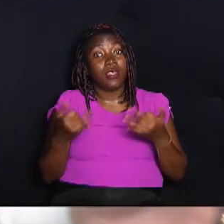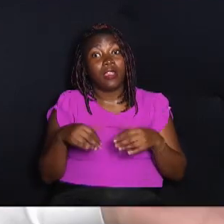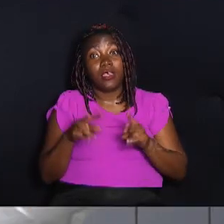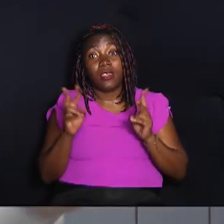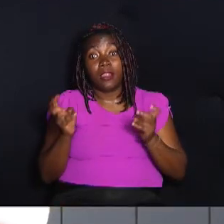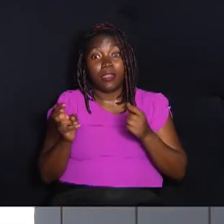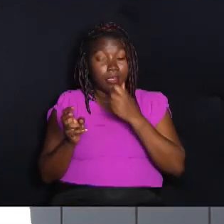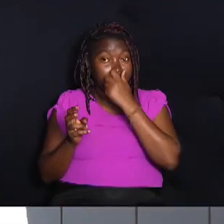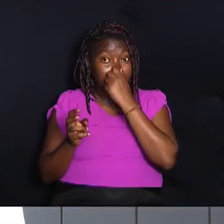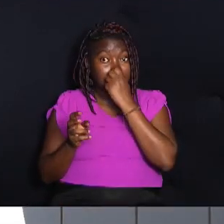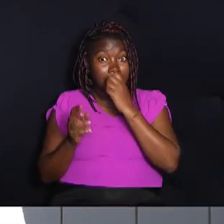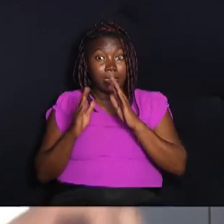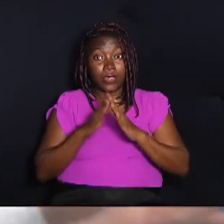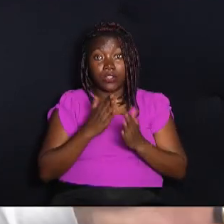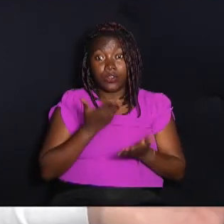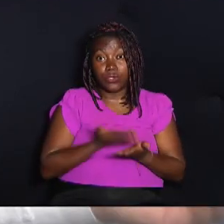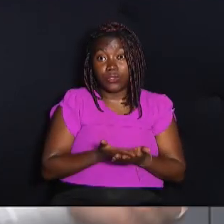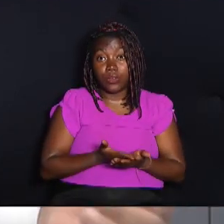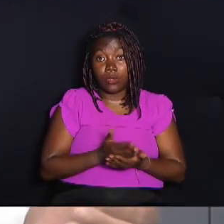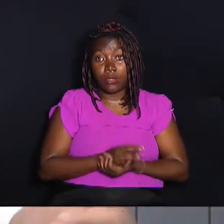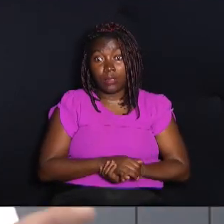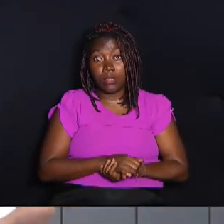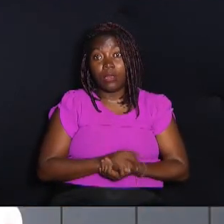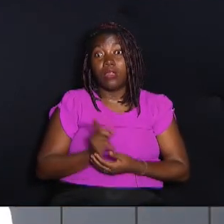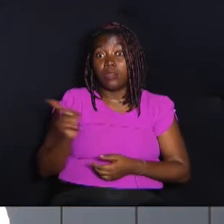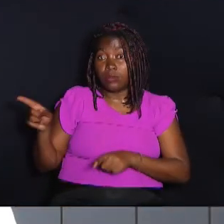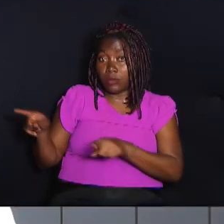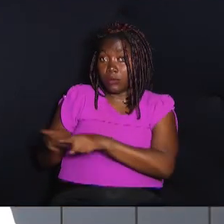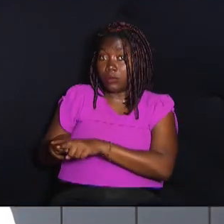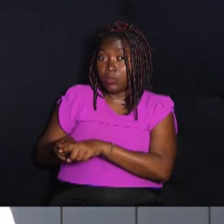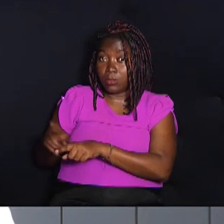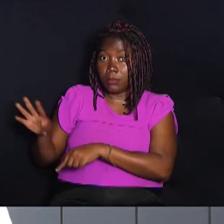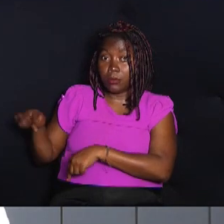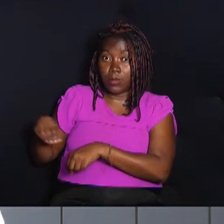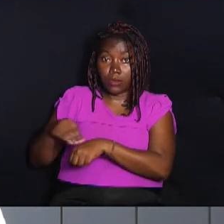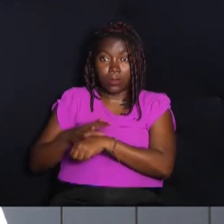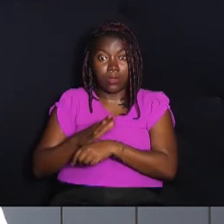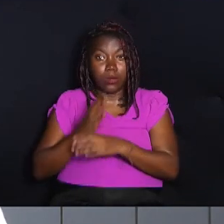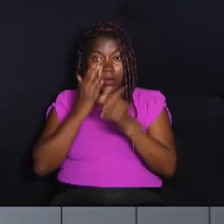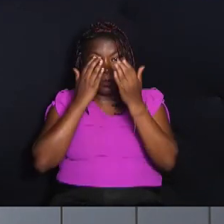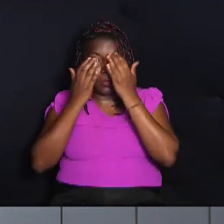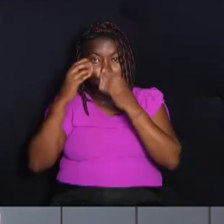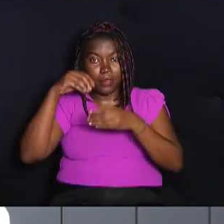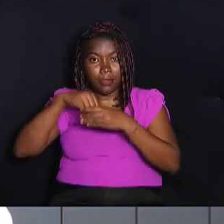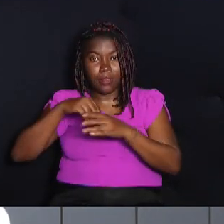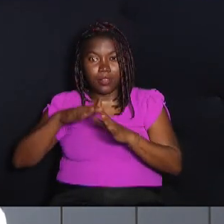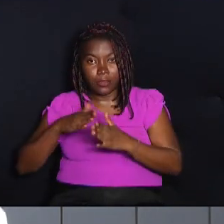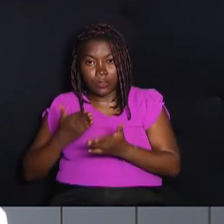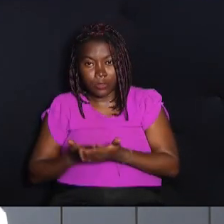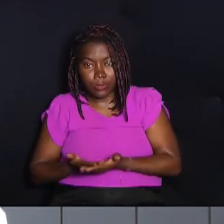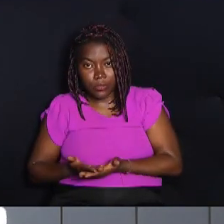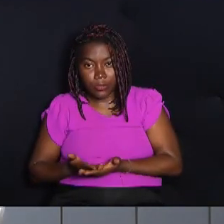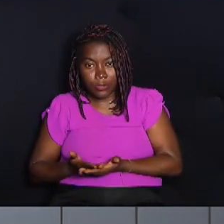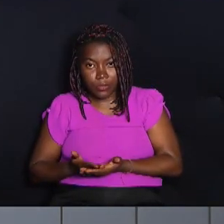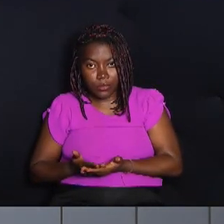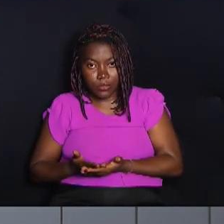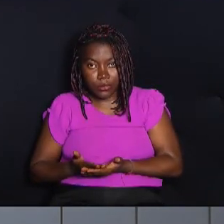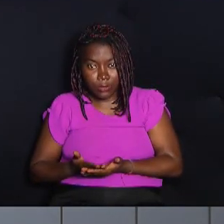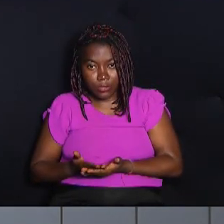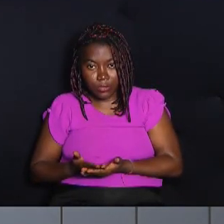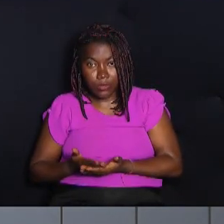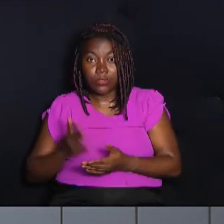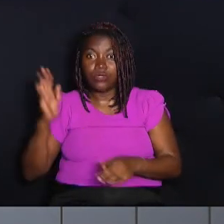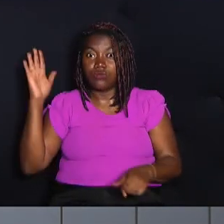escolas, e você também trouxe dos psicólogos nas escolas, né? A